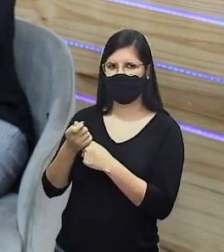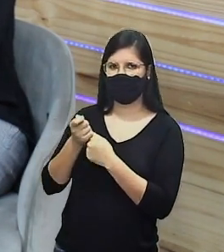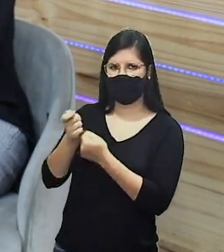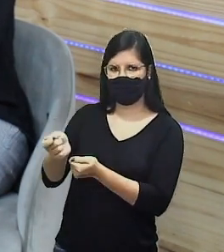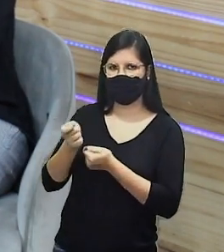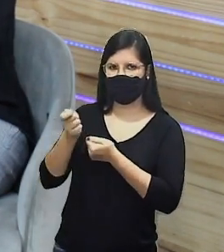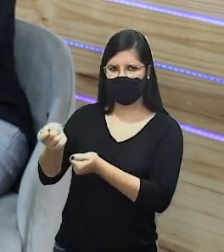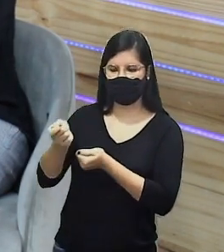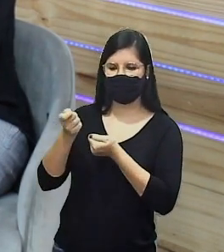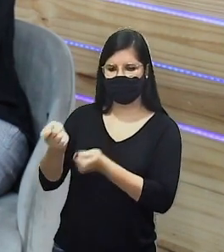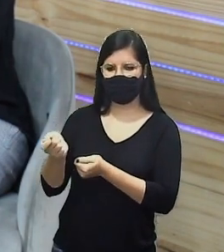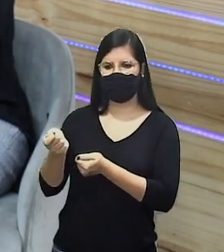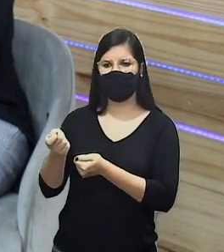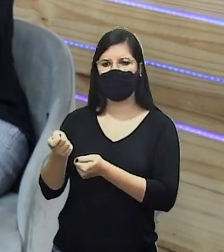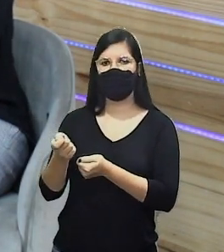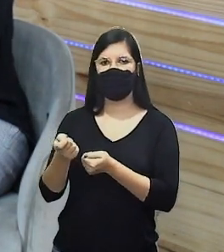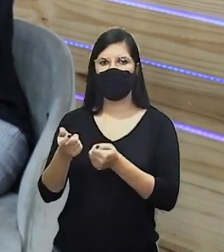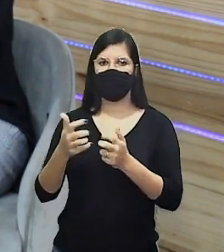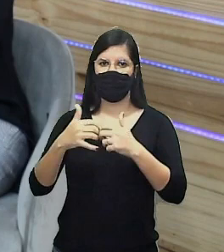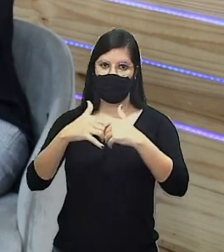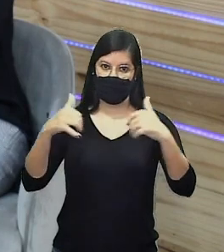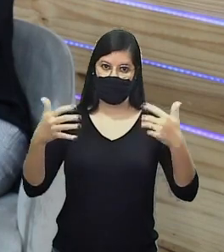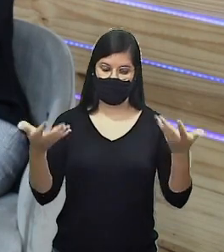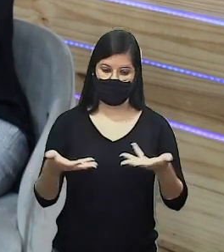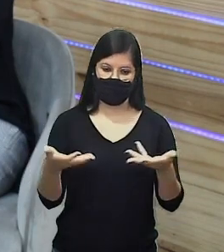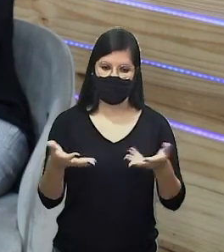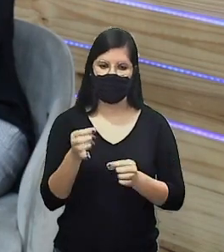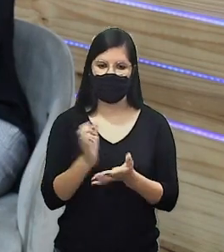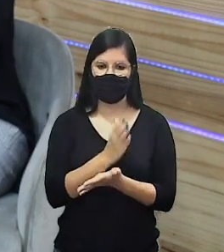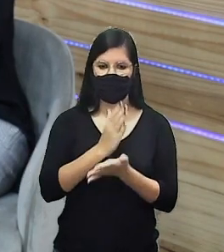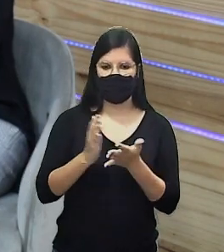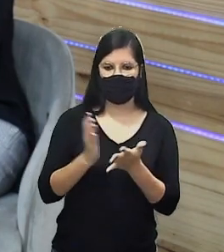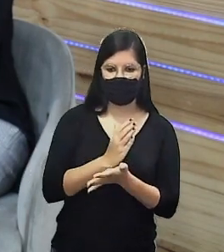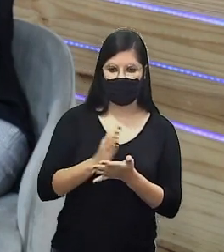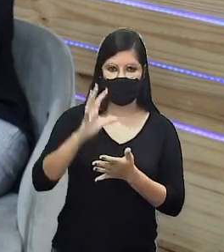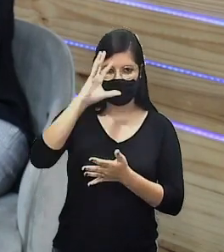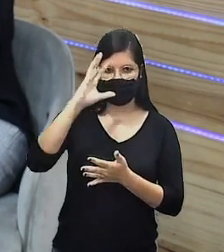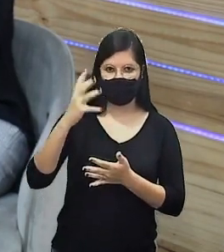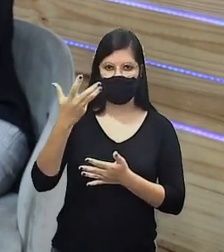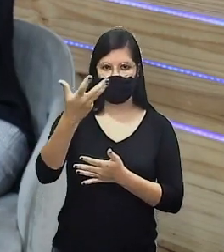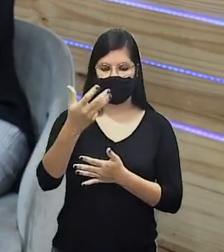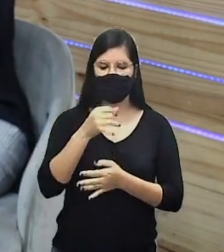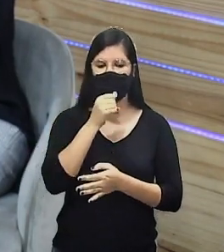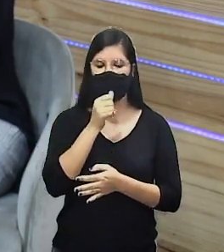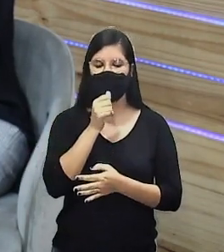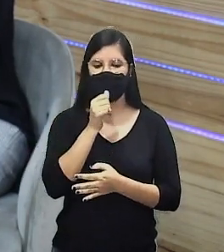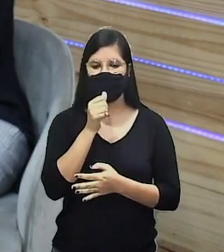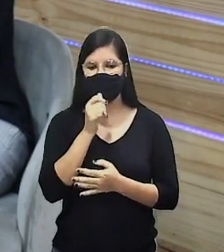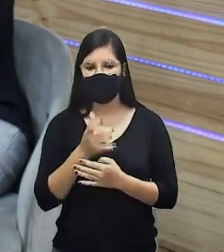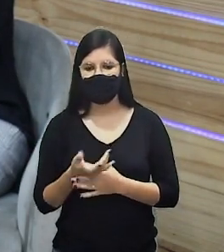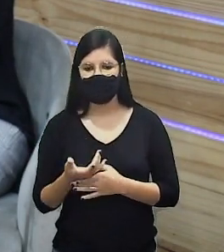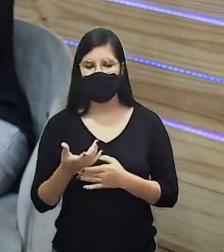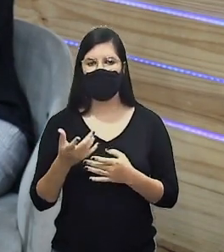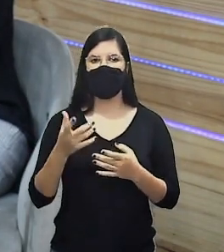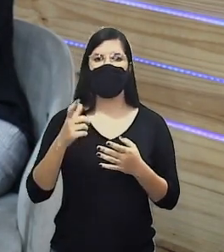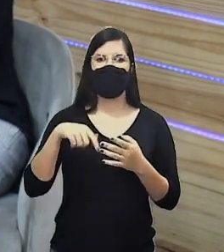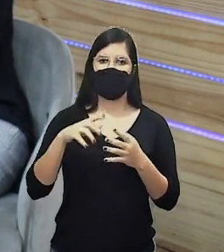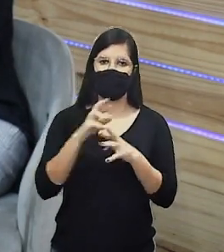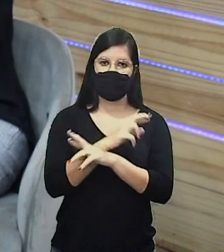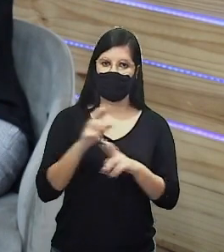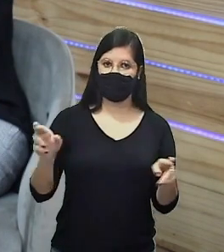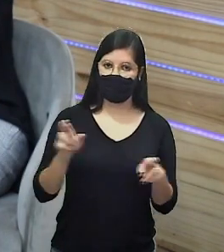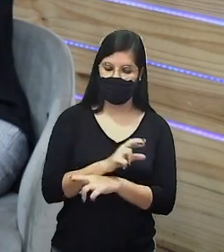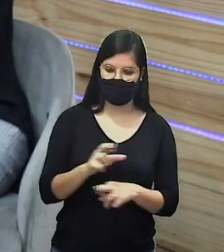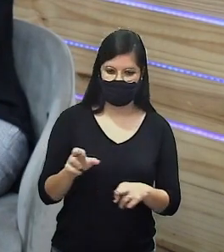perseguições, muitas vezes. A gente separou aqui alguns casos, alguns exemplos dessas